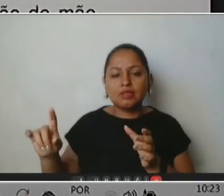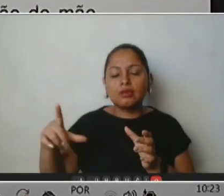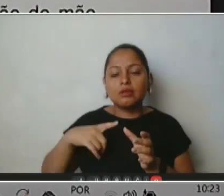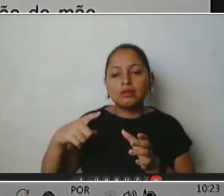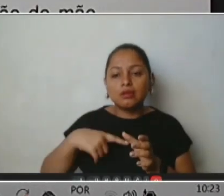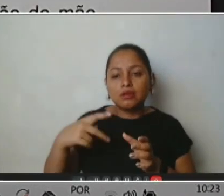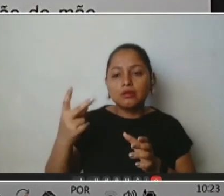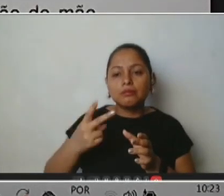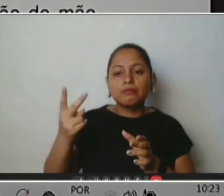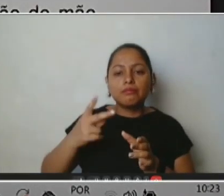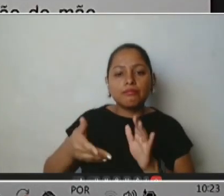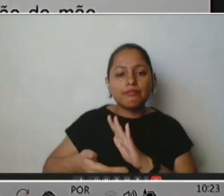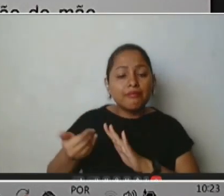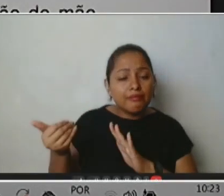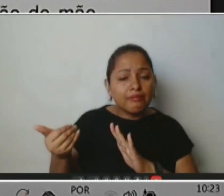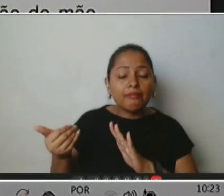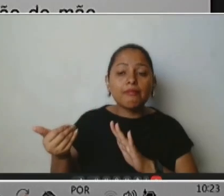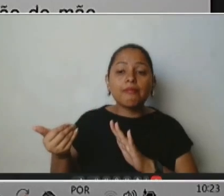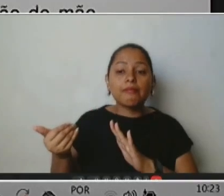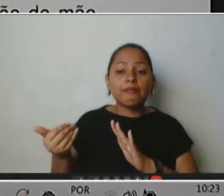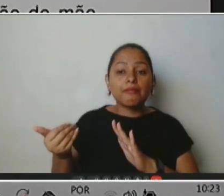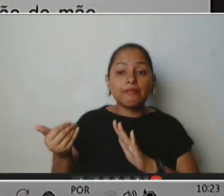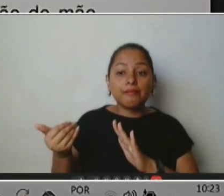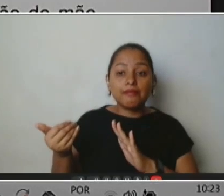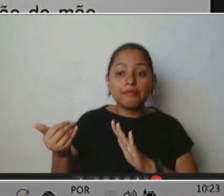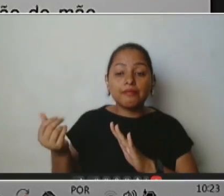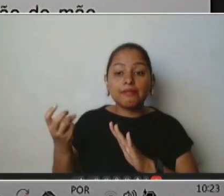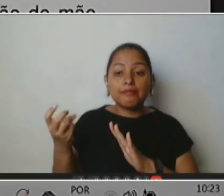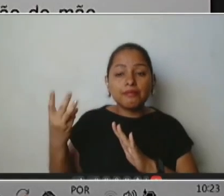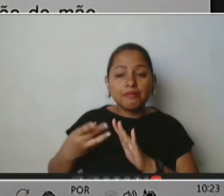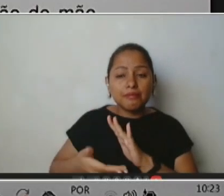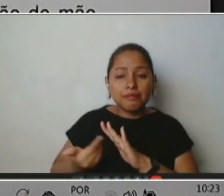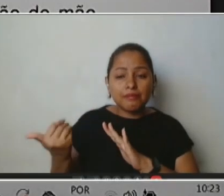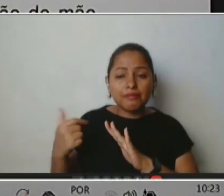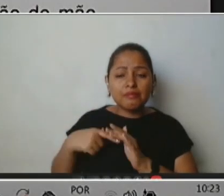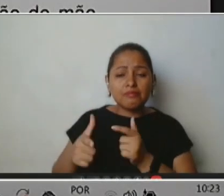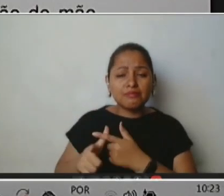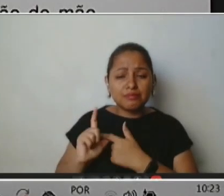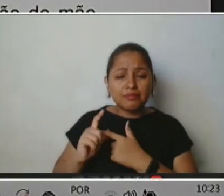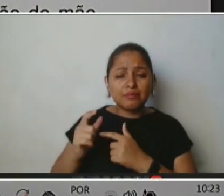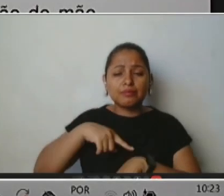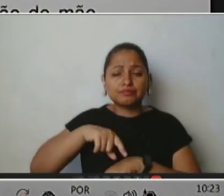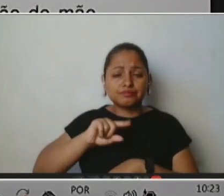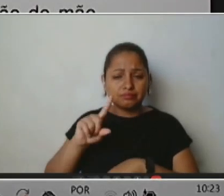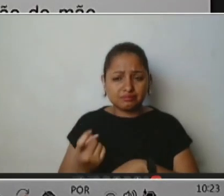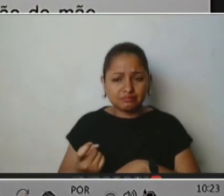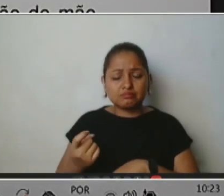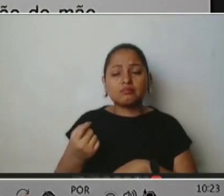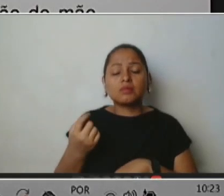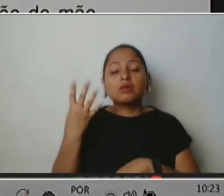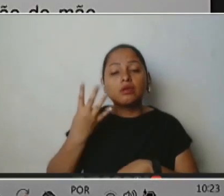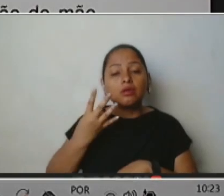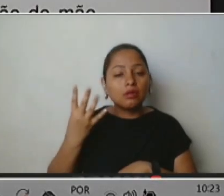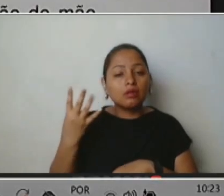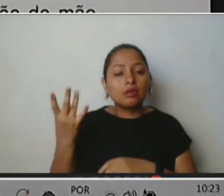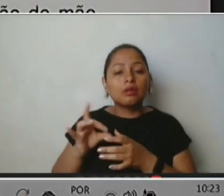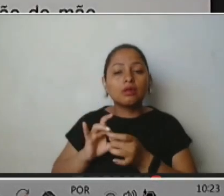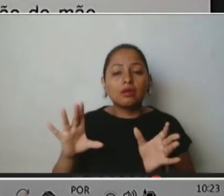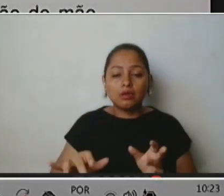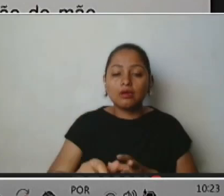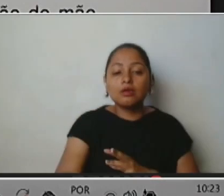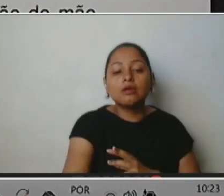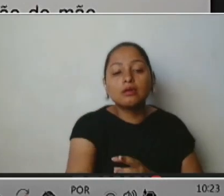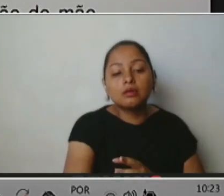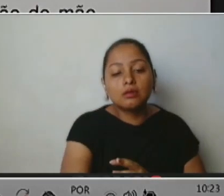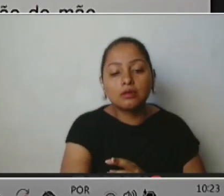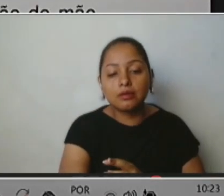de vantagem concedida a servidores. Terceiro, eliminação das despesas com horas extras. Quarto, demissão de servidores admitidos em caráter temporário.